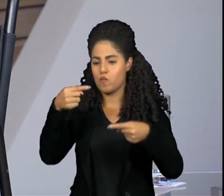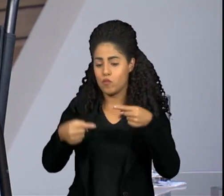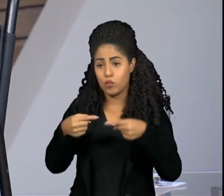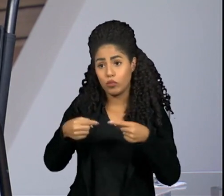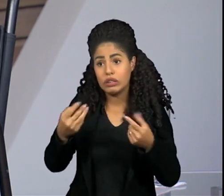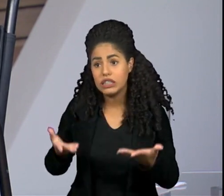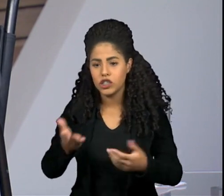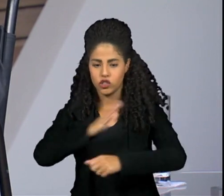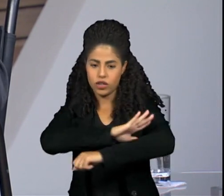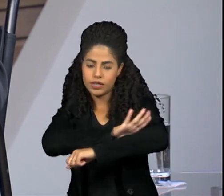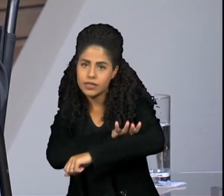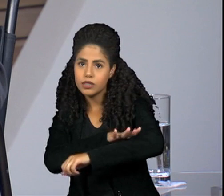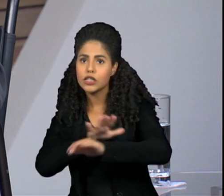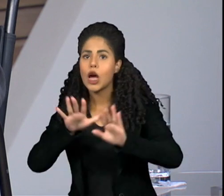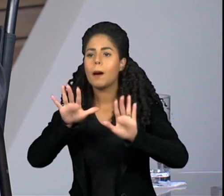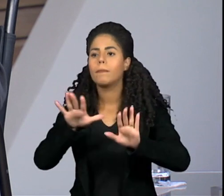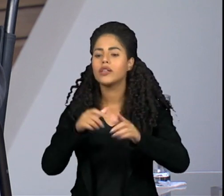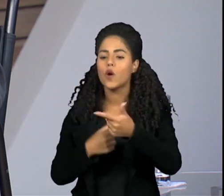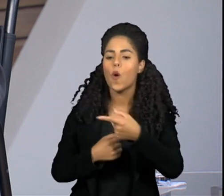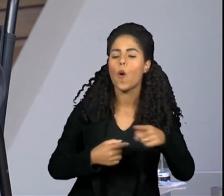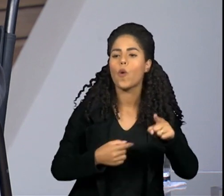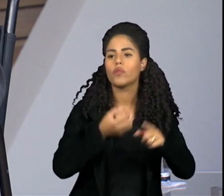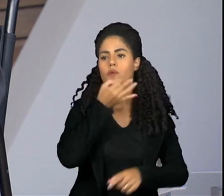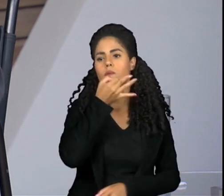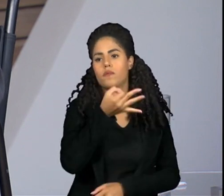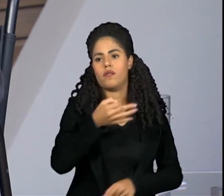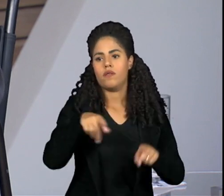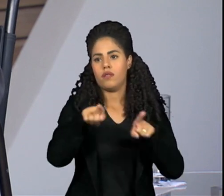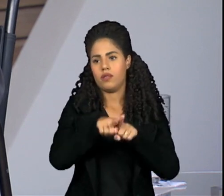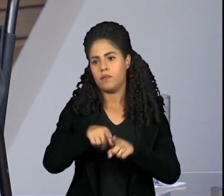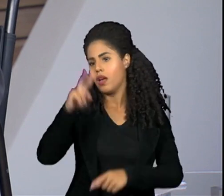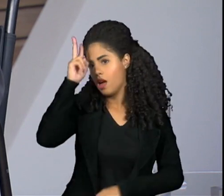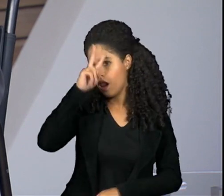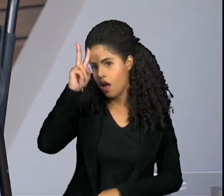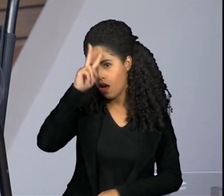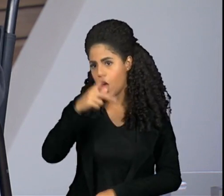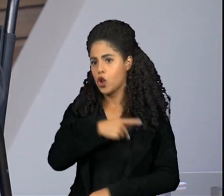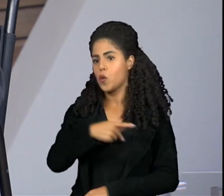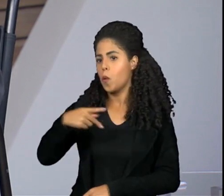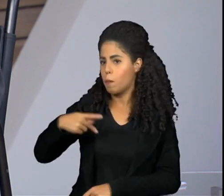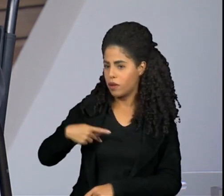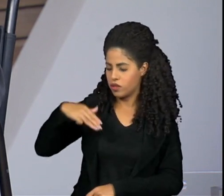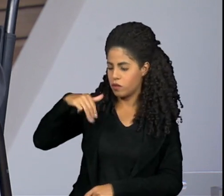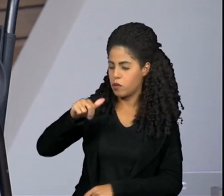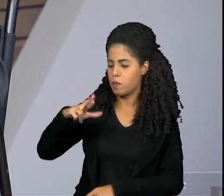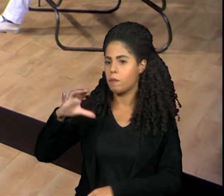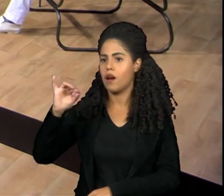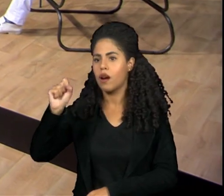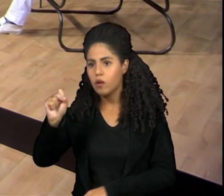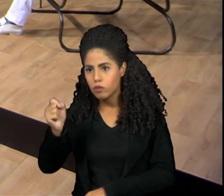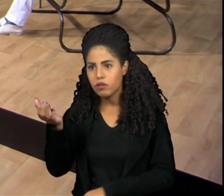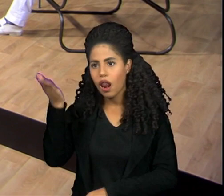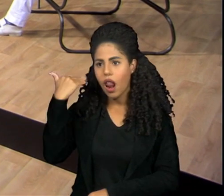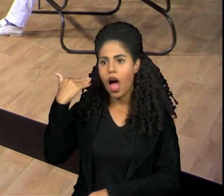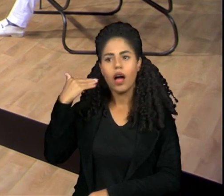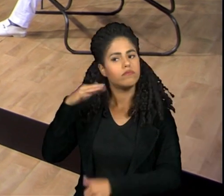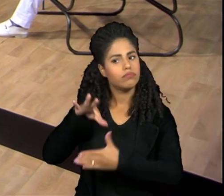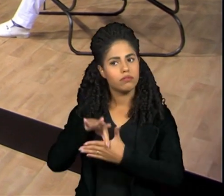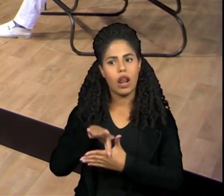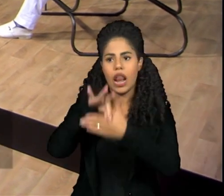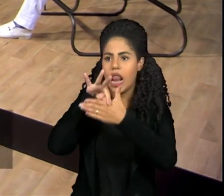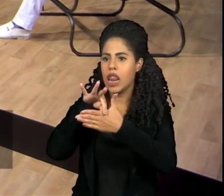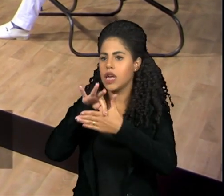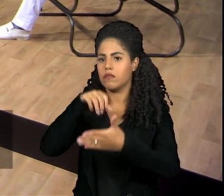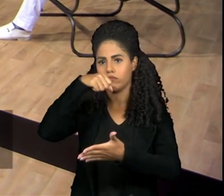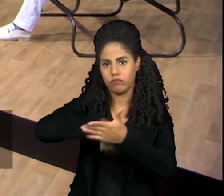modo racista. Mas, por outro, nós podemos lembrar também de nomes como o pastor batista Martin Luther King, que foi um líder, um ícone na luta